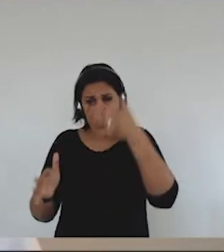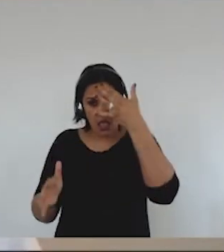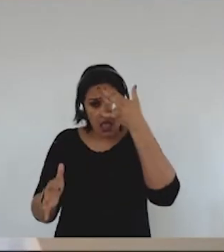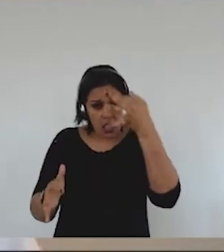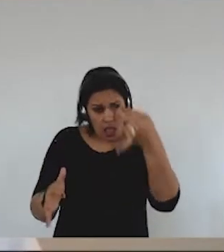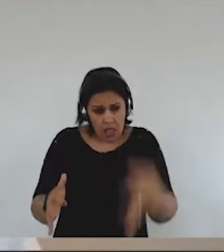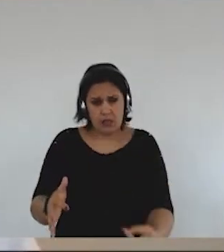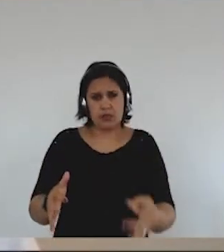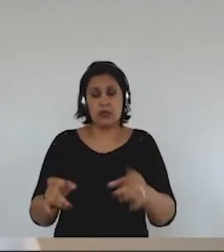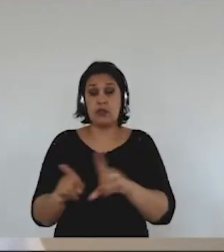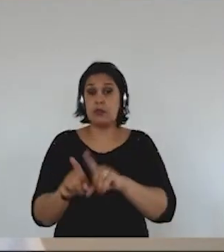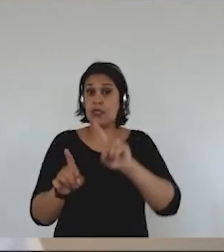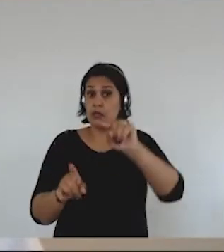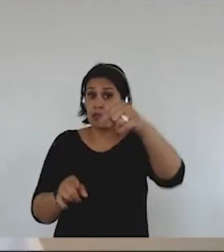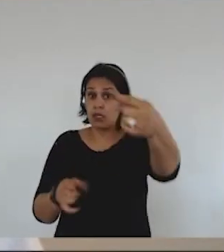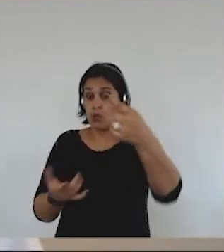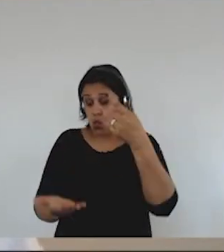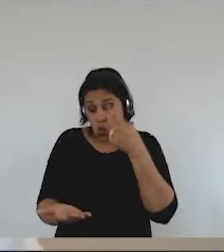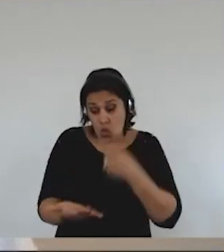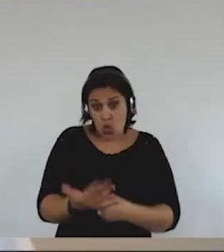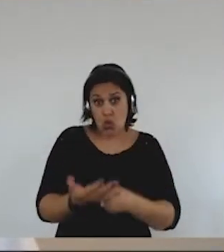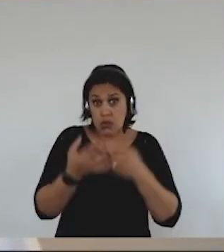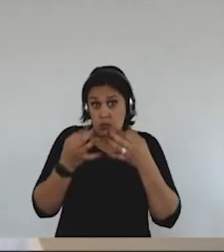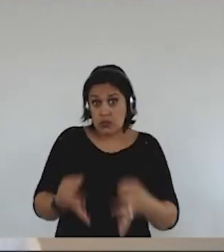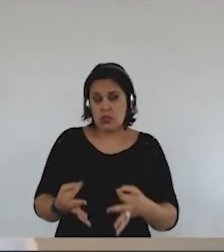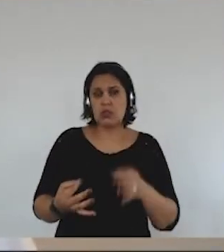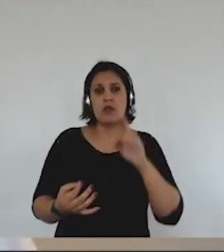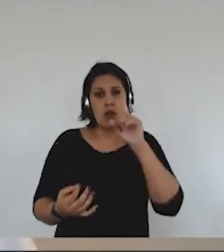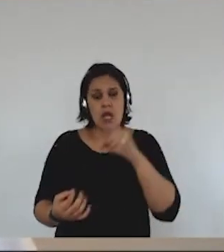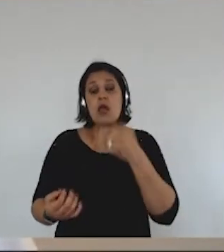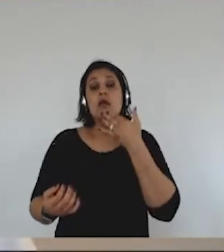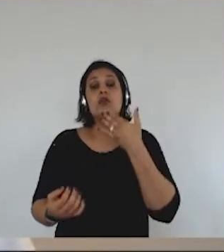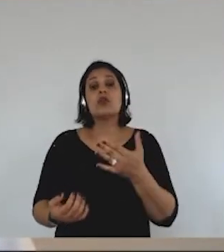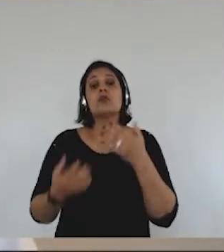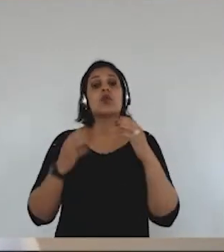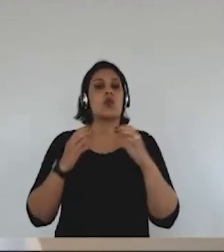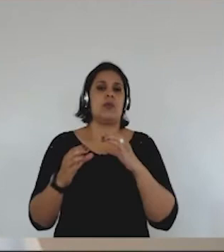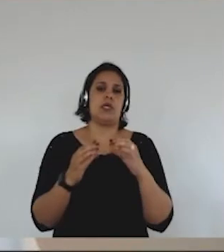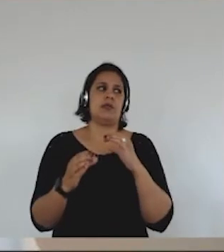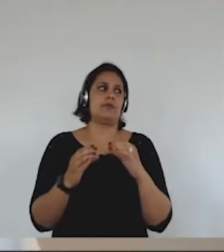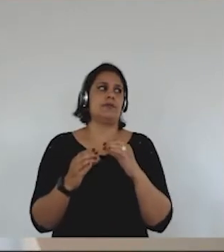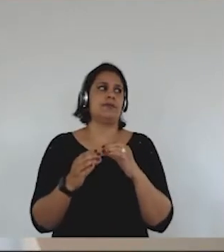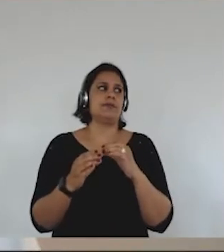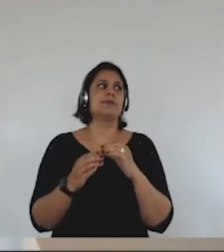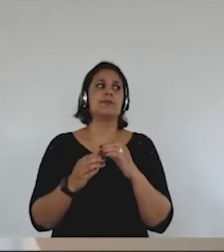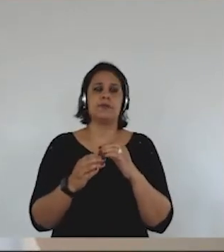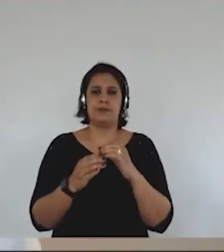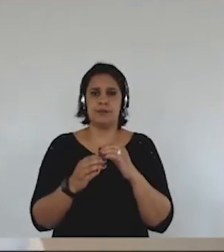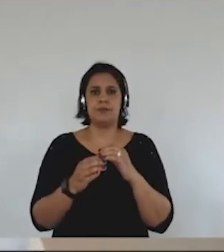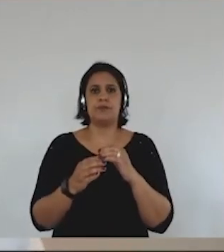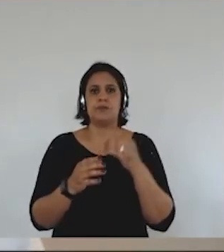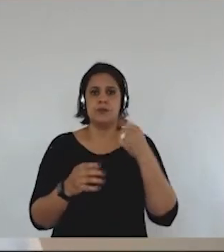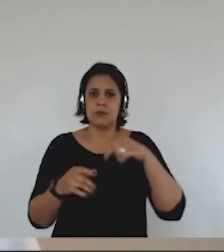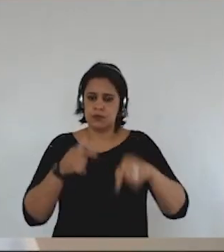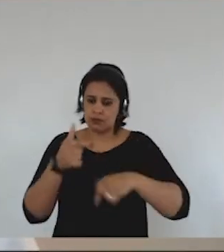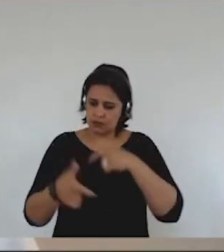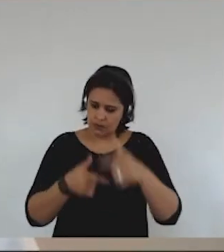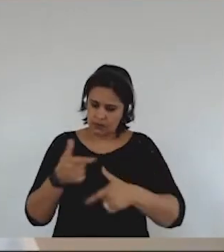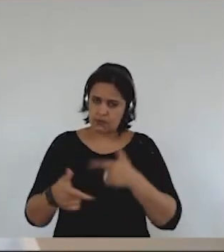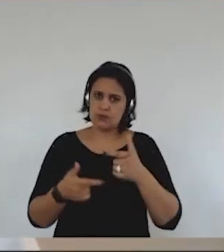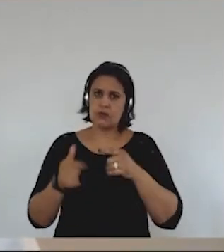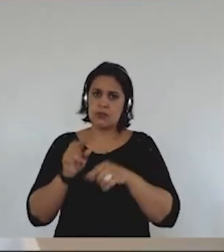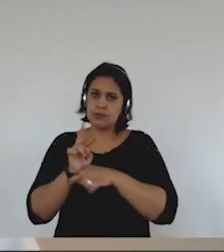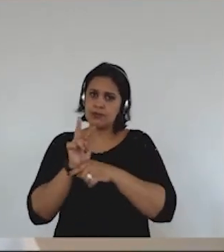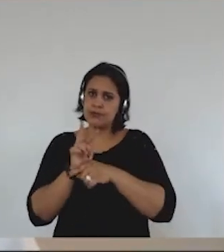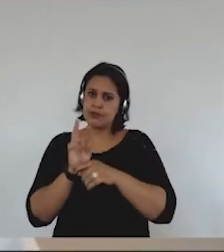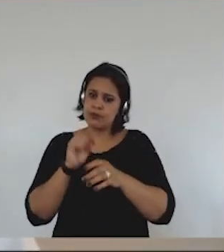posteriormente um compromisso, é exatamente o tipo de comunicação que a gente tem que buscar quando a gente trabalha um viés de prevenção